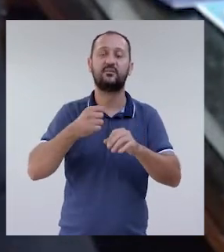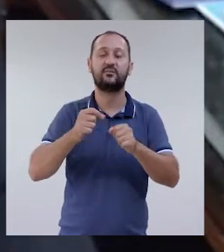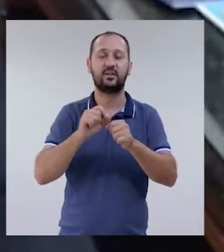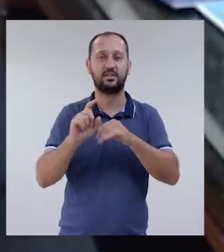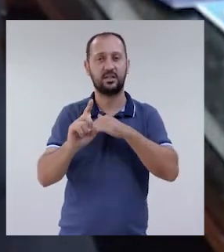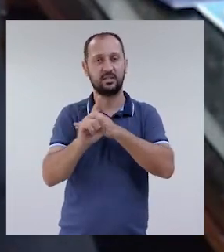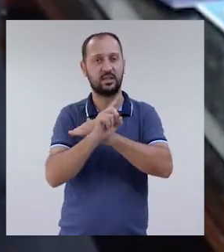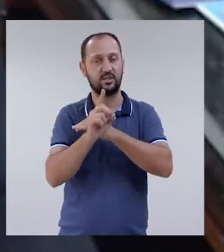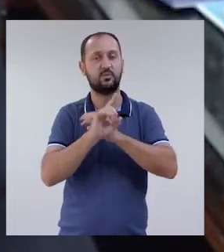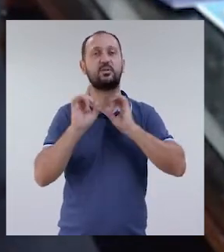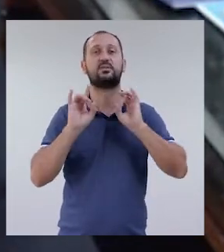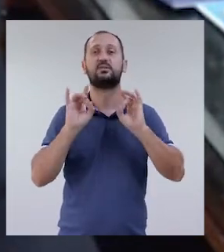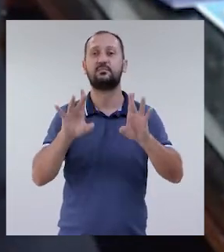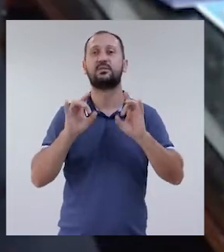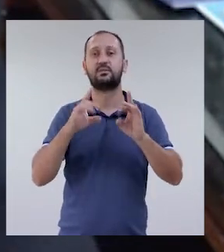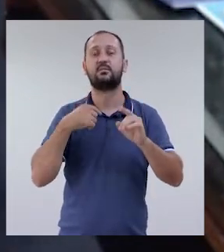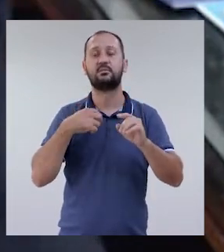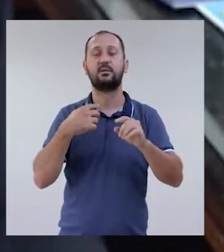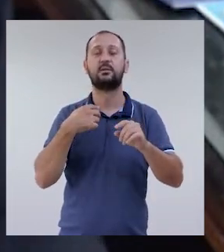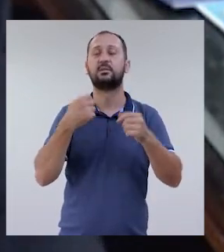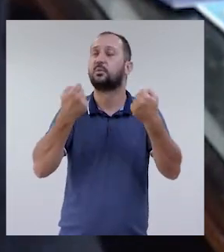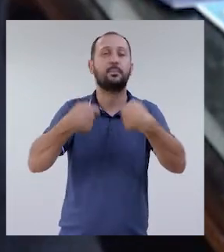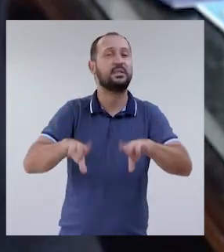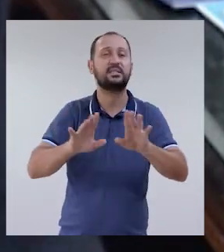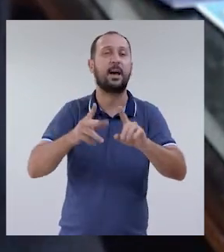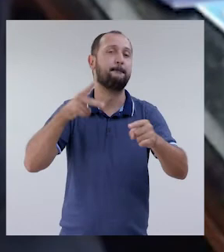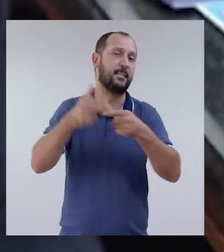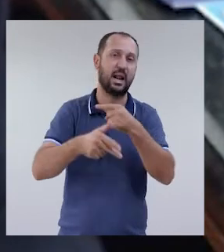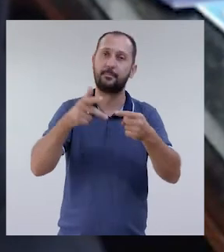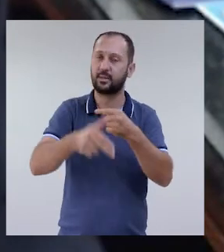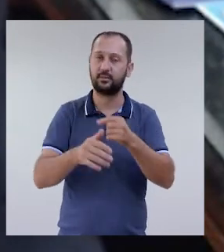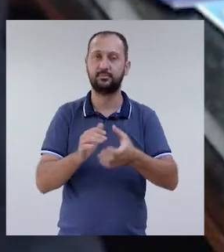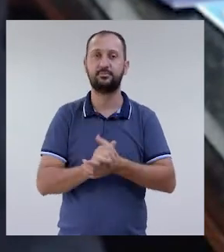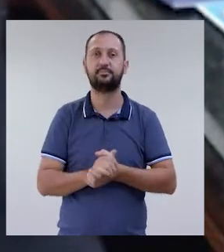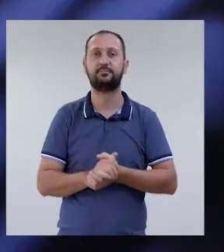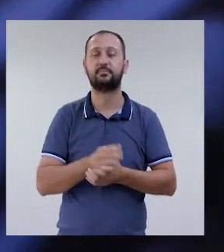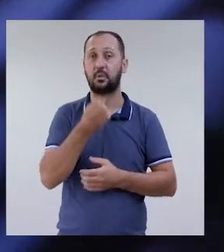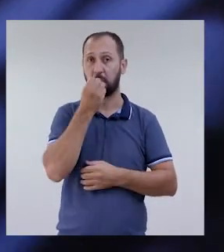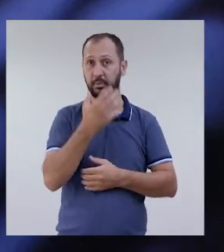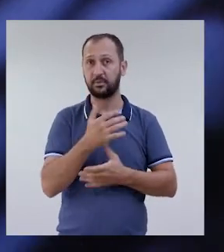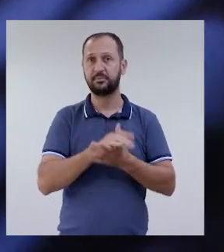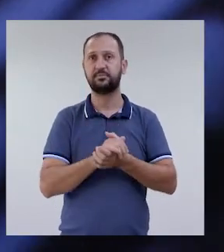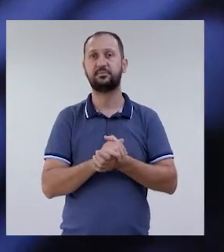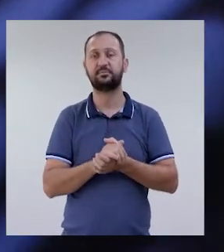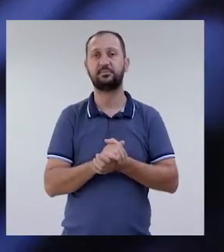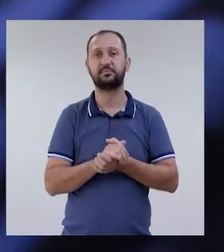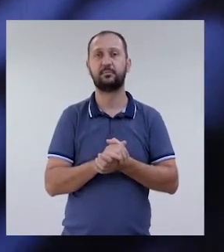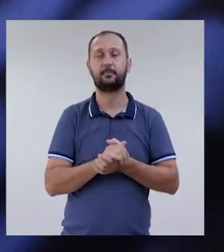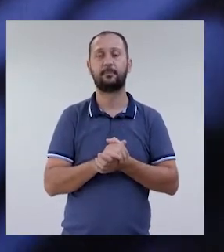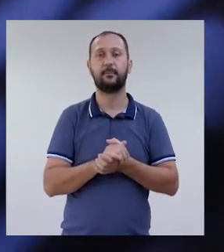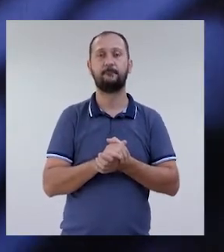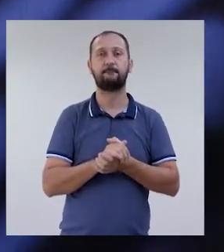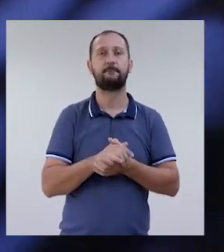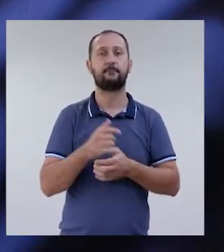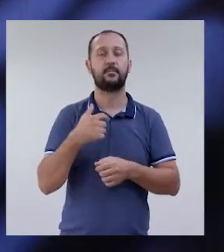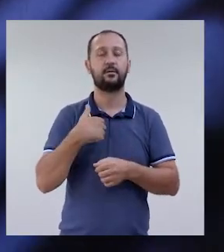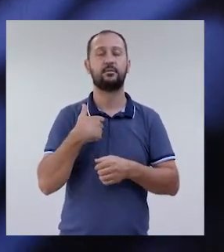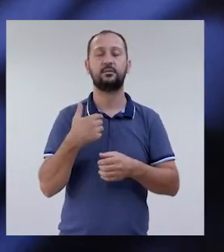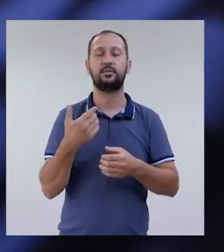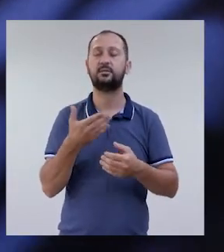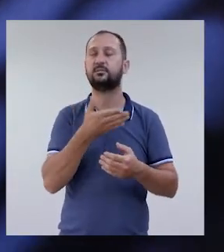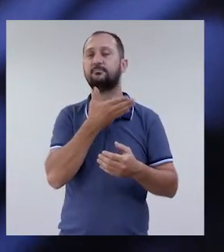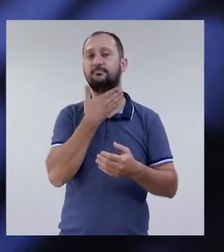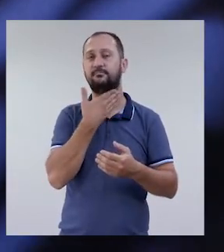realizar esse plantão extraordinário sem interrupção dos seus trabalhos. Muito bem. A gente está aqui, né,